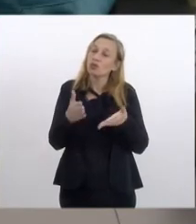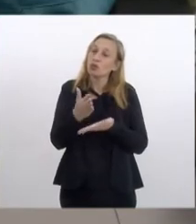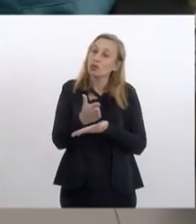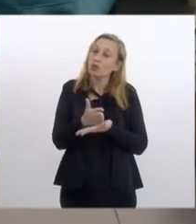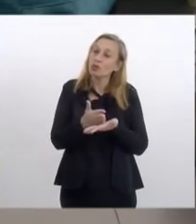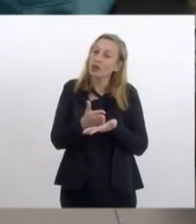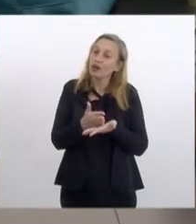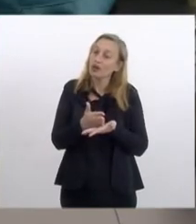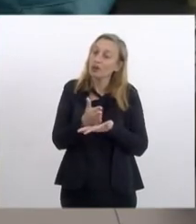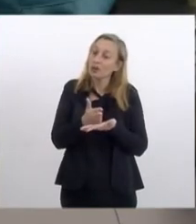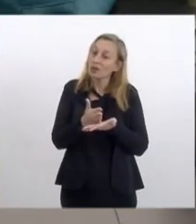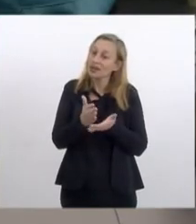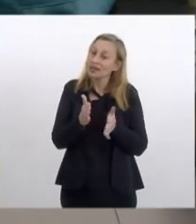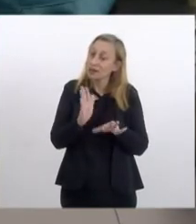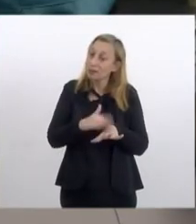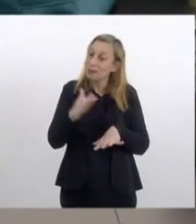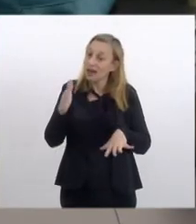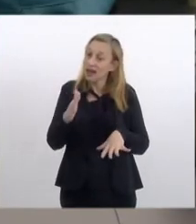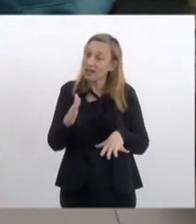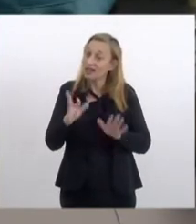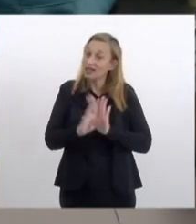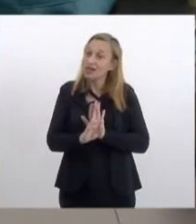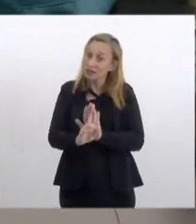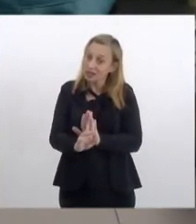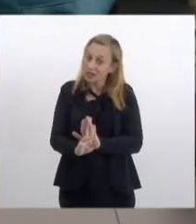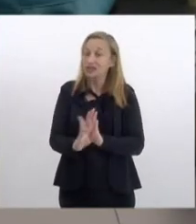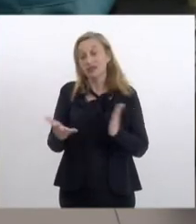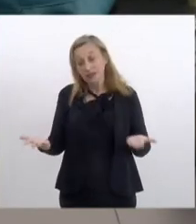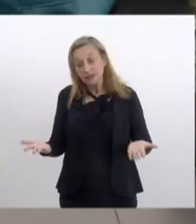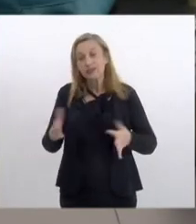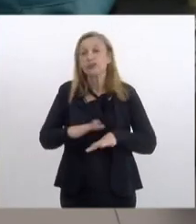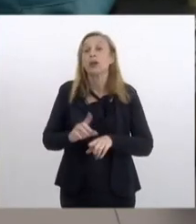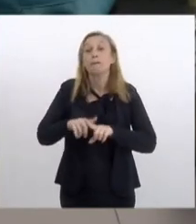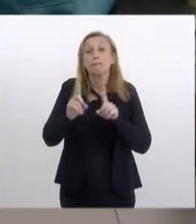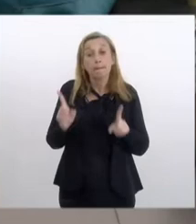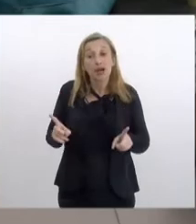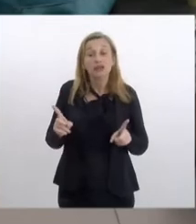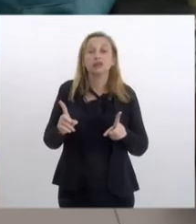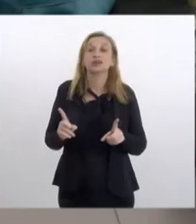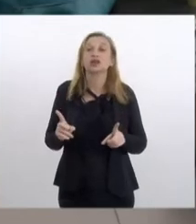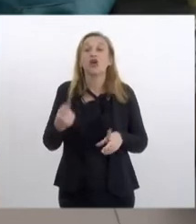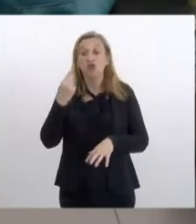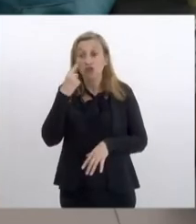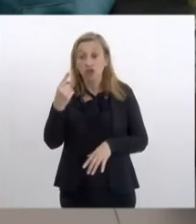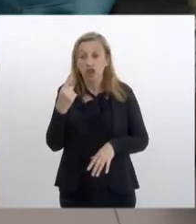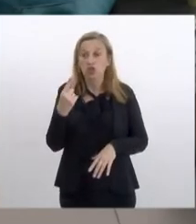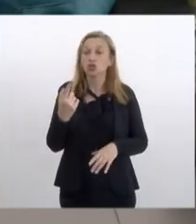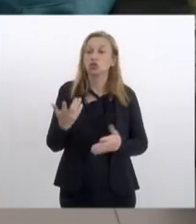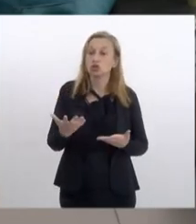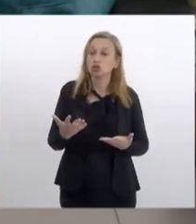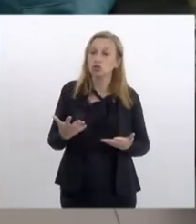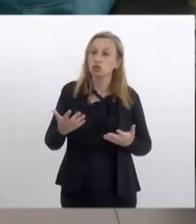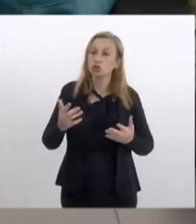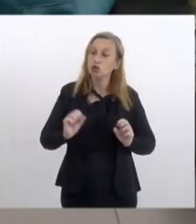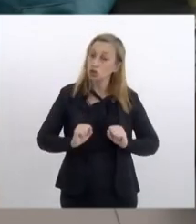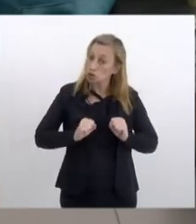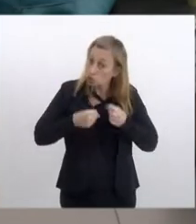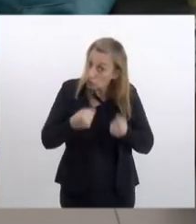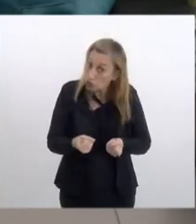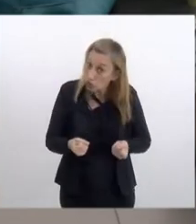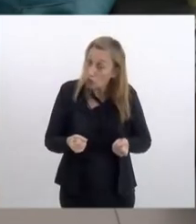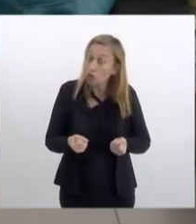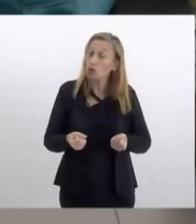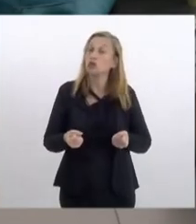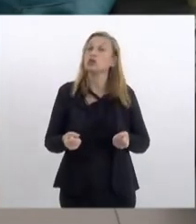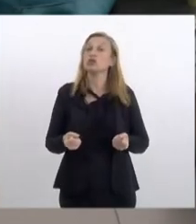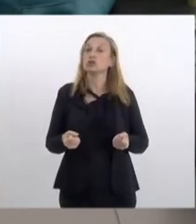maior dessa representatividade, mas vejo a implicação do senhor, vejo o